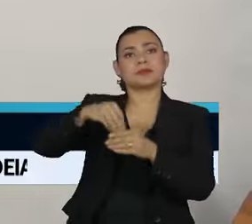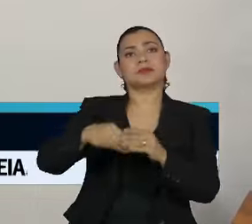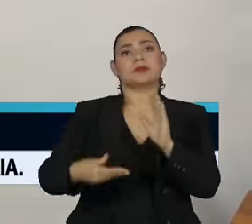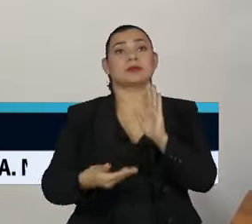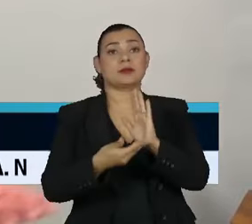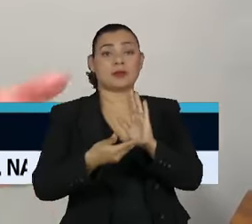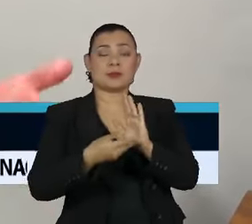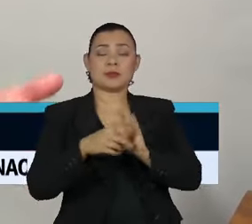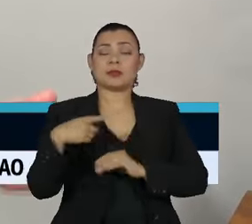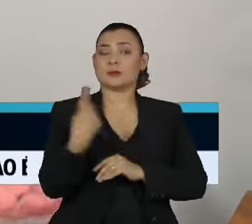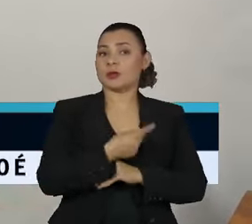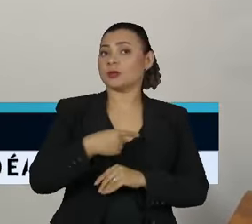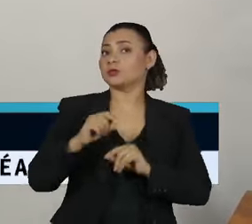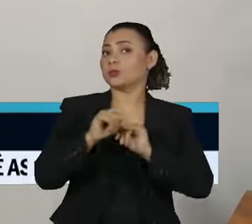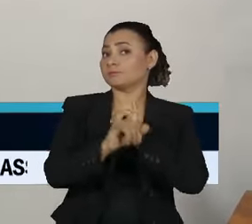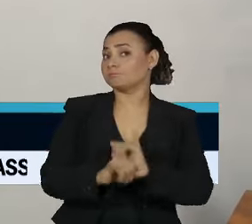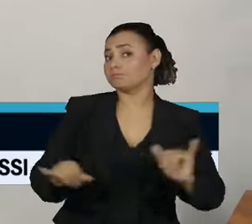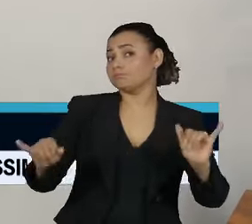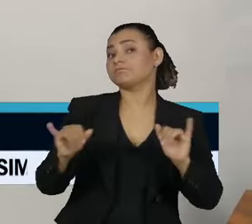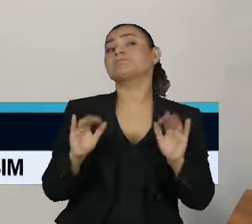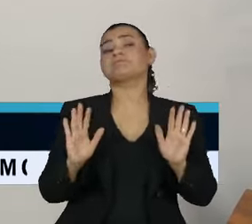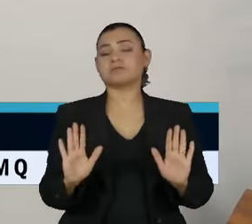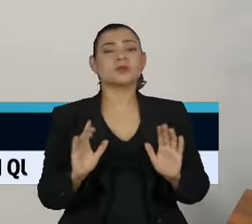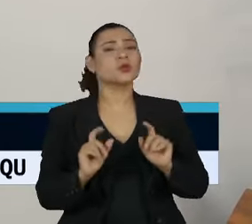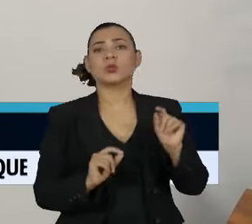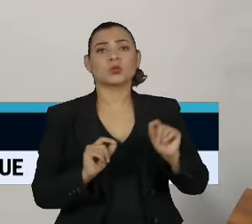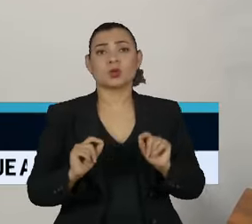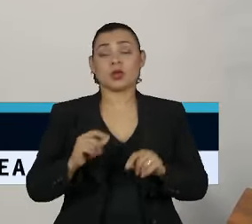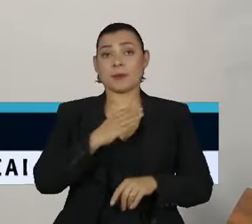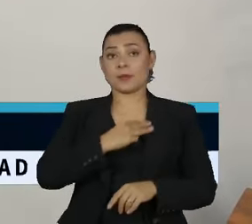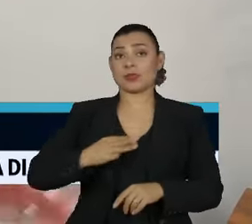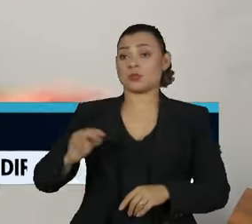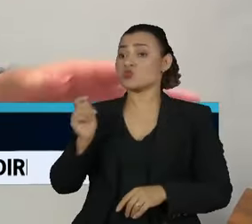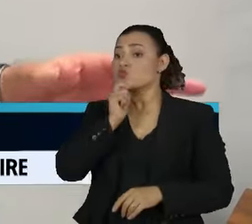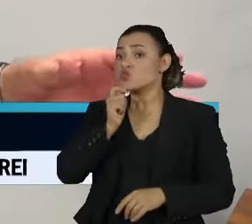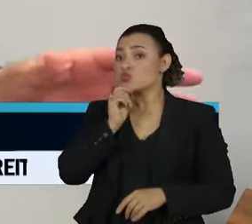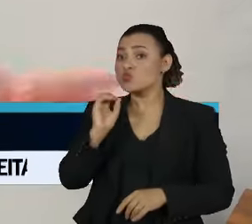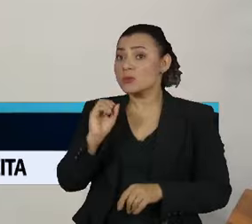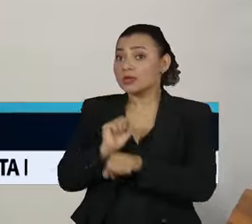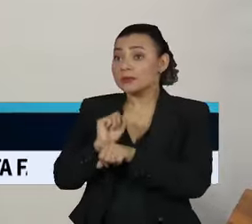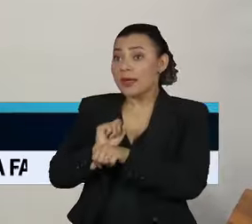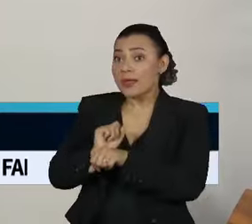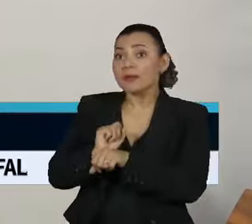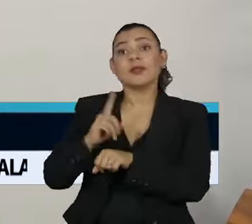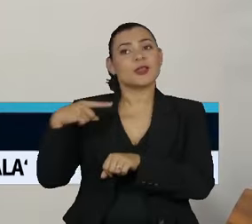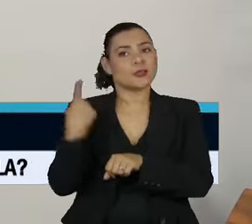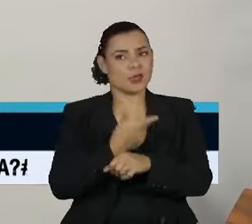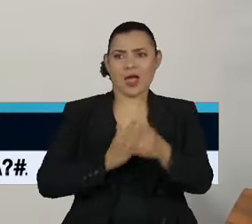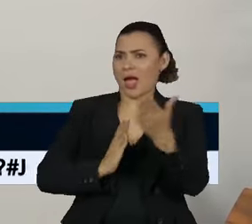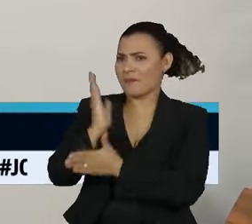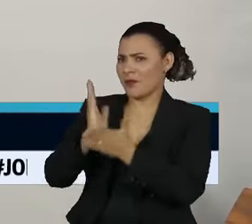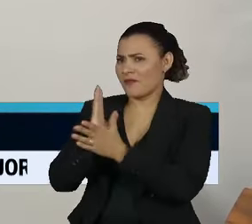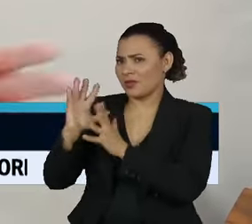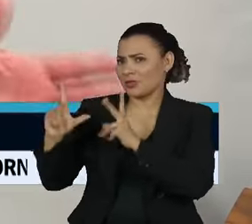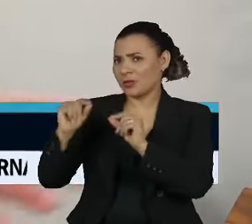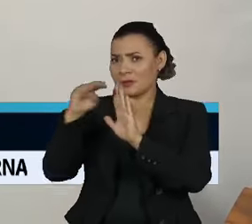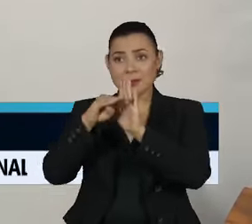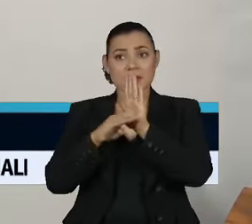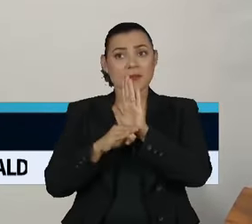bom dizer, mesmo sem eles serem ministros ainda, nós aprovamos todas as matérias do